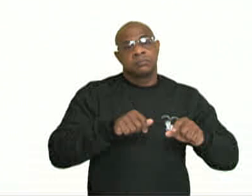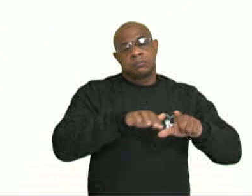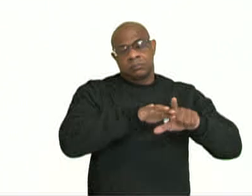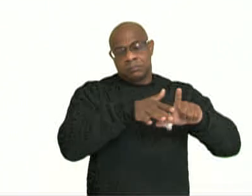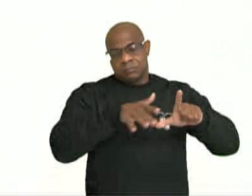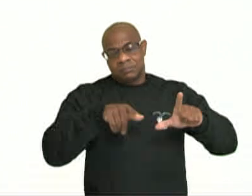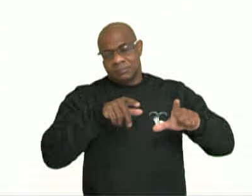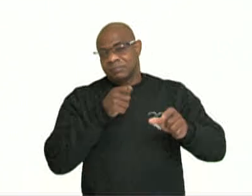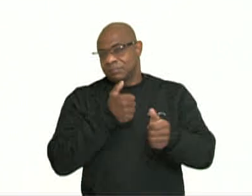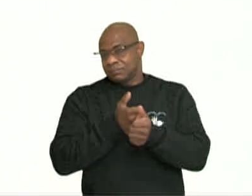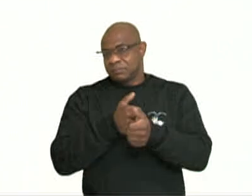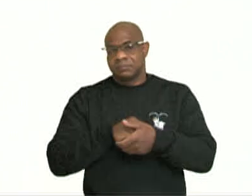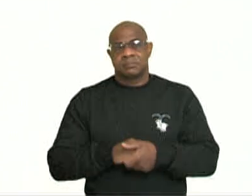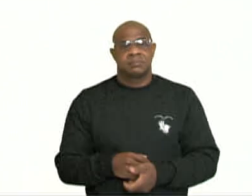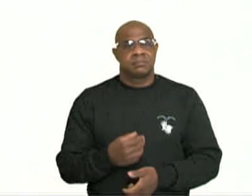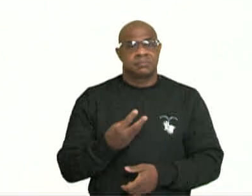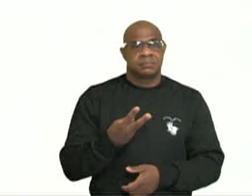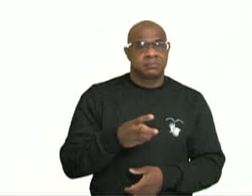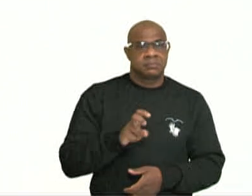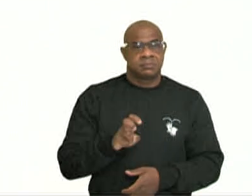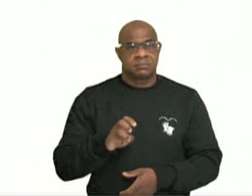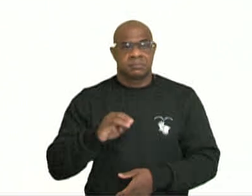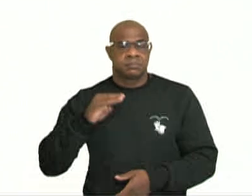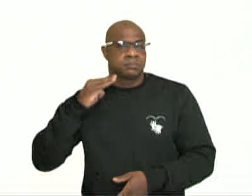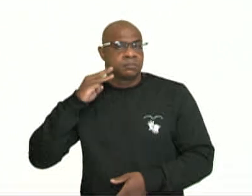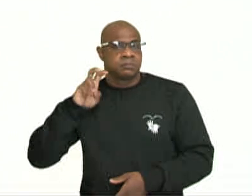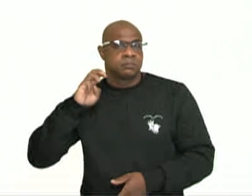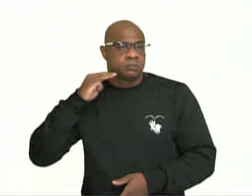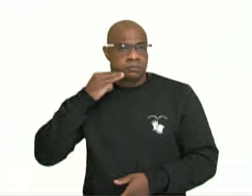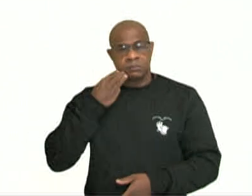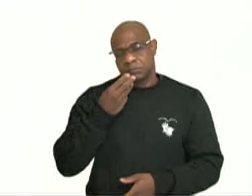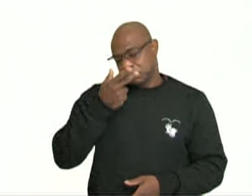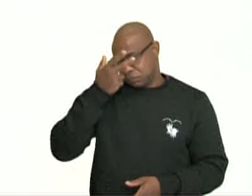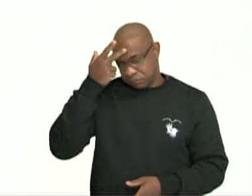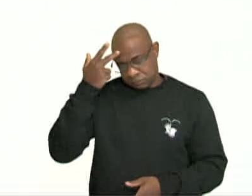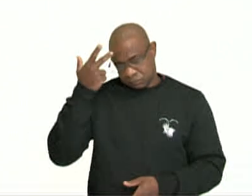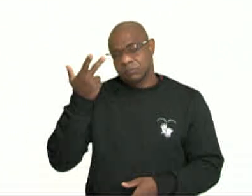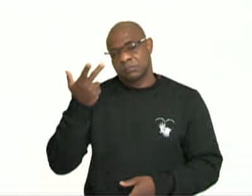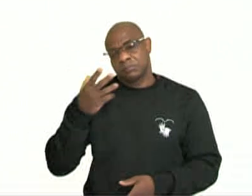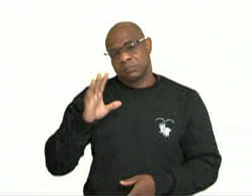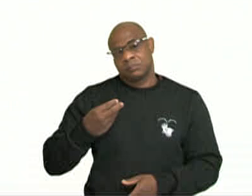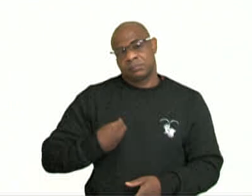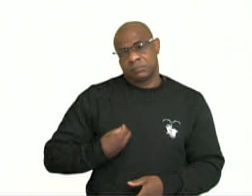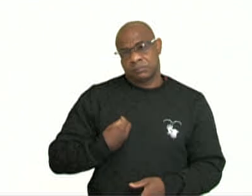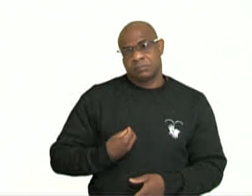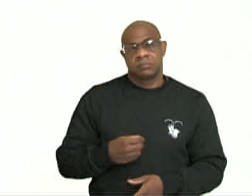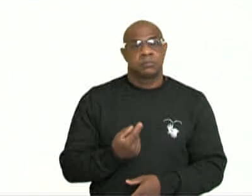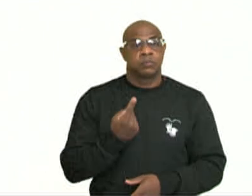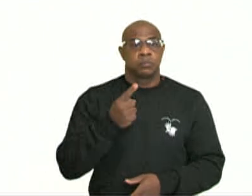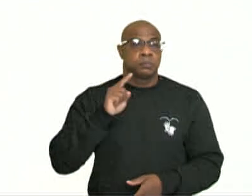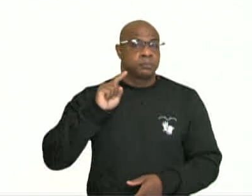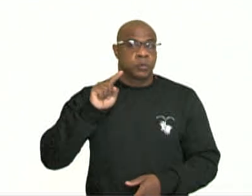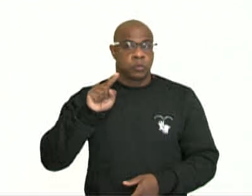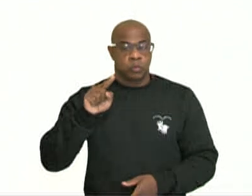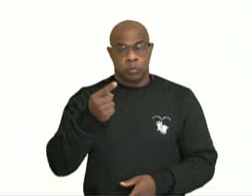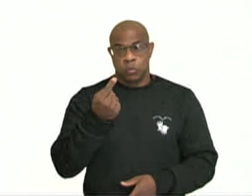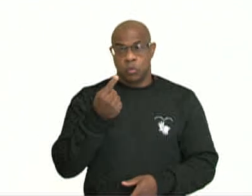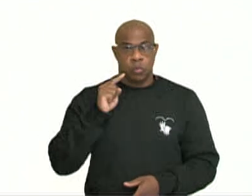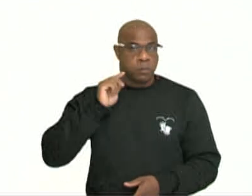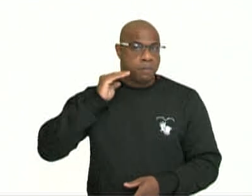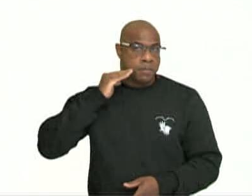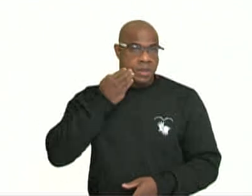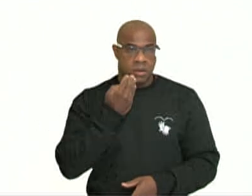Cerca de 3 a 5 milhões de pessoas viviam nessas terras, dos quais 1 milhão, só 1 milhão já moravam no litoral. Tá bom, professor, e hoje